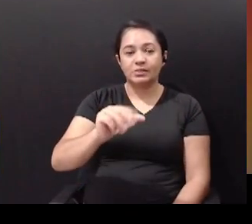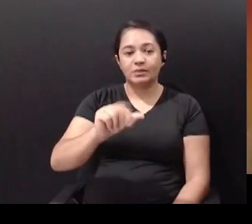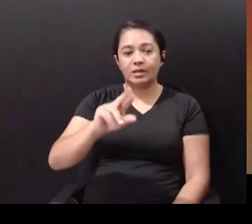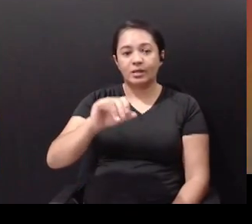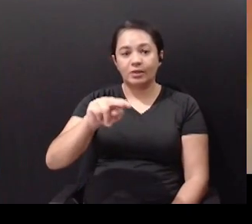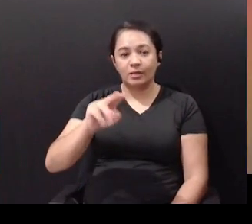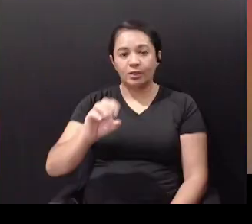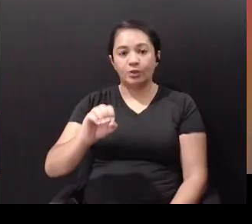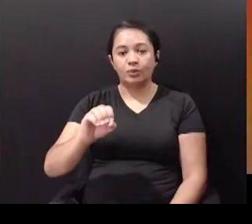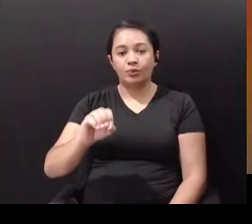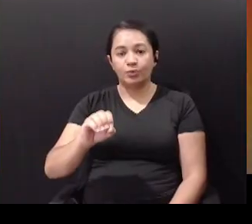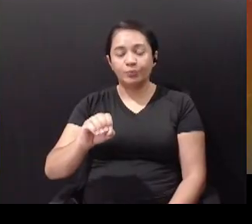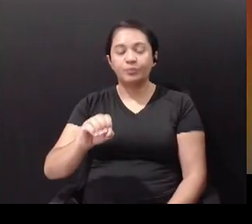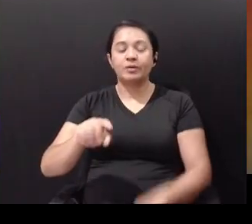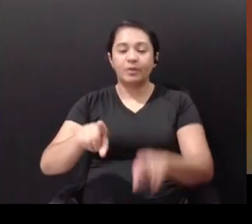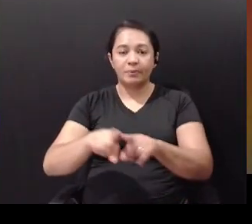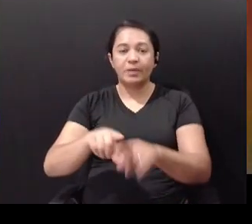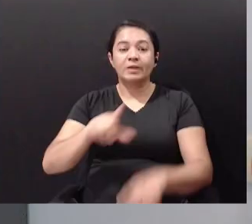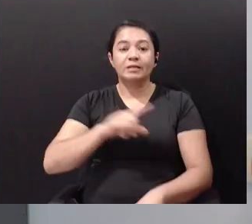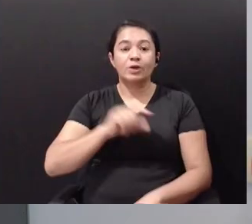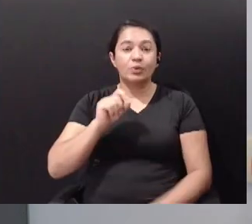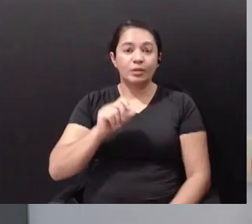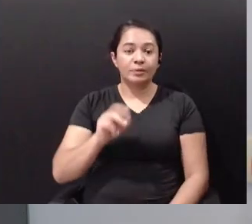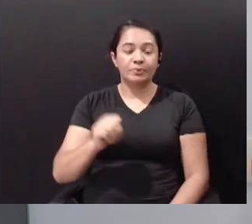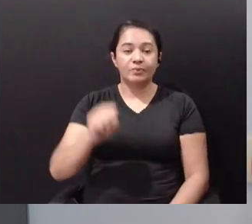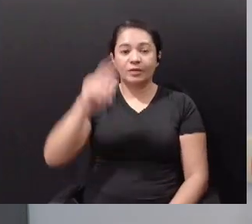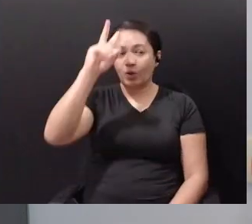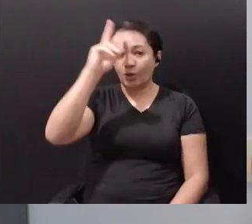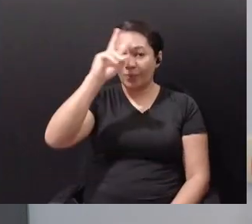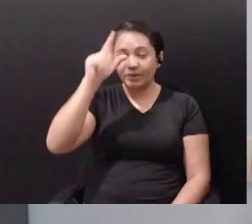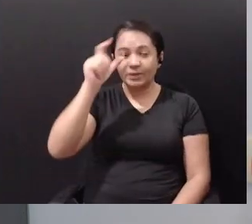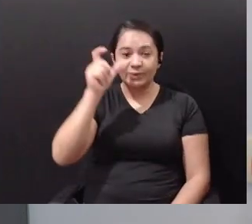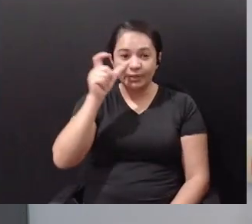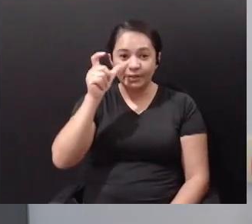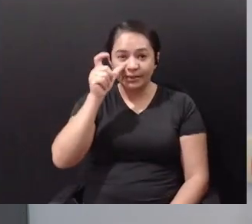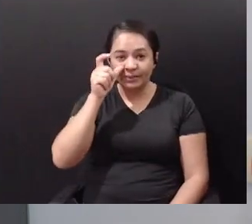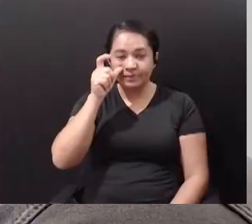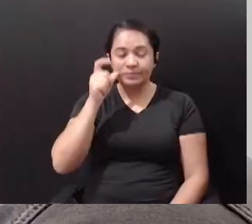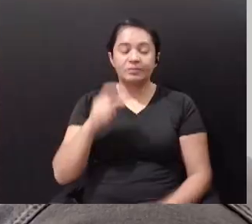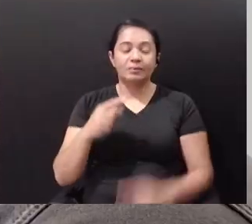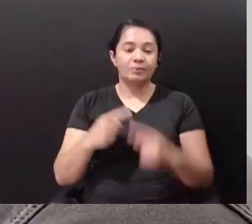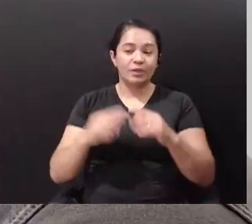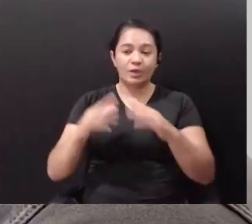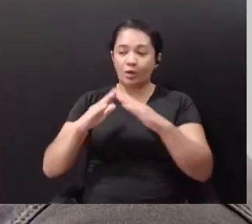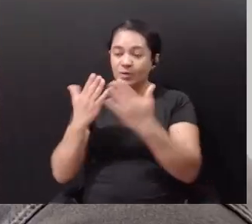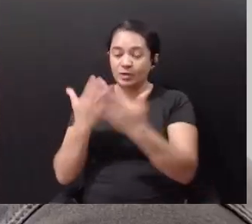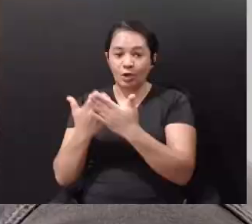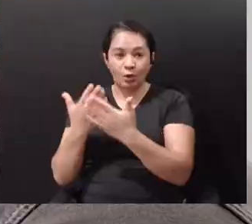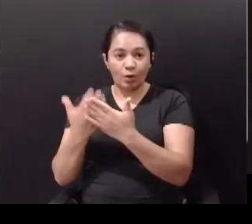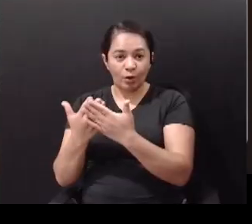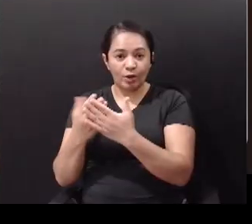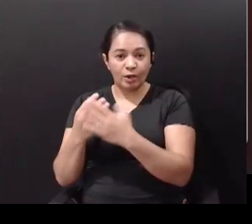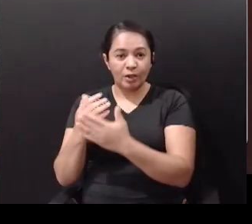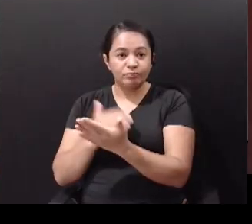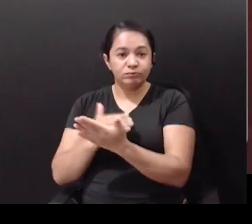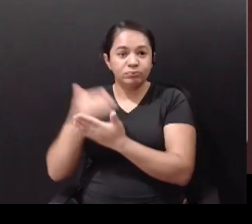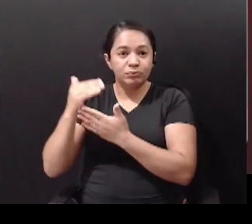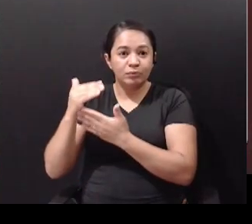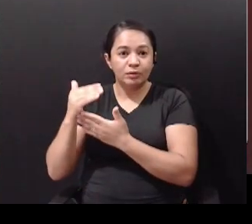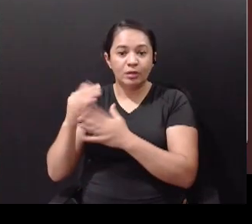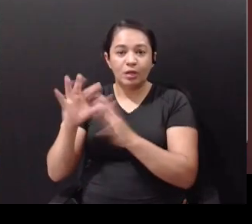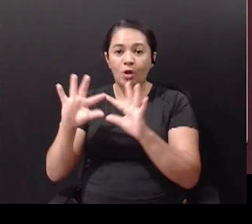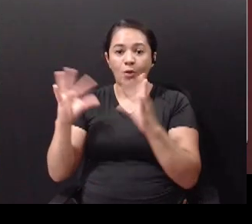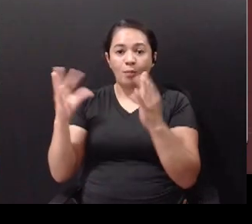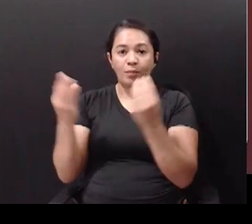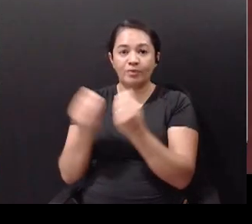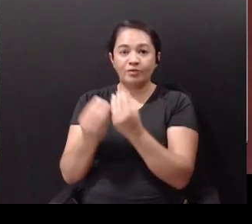Perseverança, que tem inclusive uma história muito interessante. Era um colégio que foi formado por uma família de pessoas